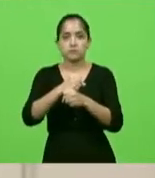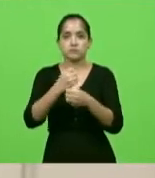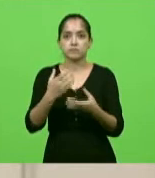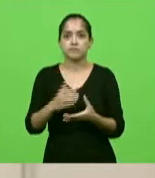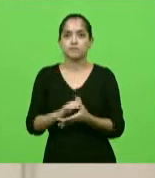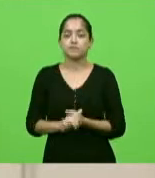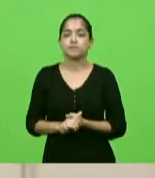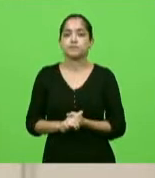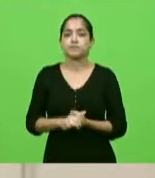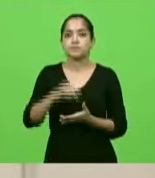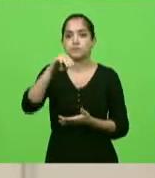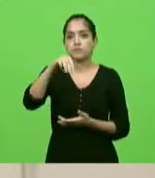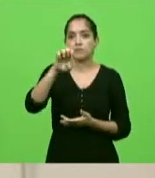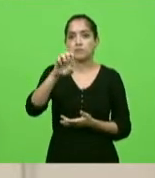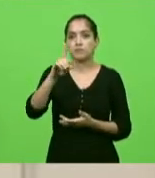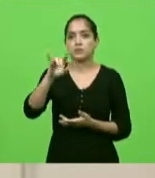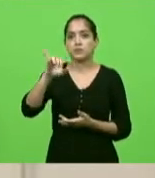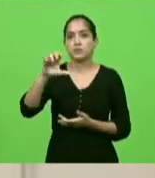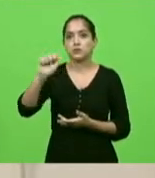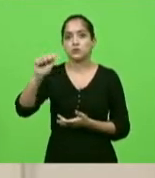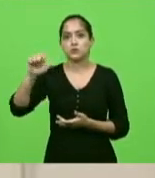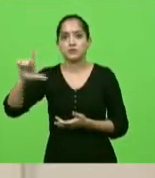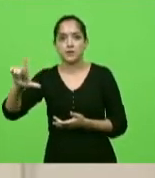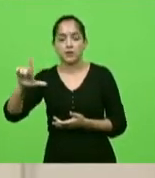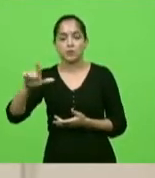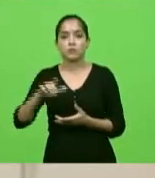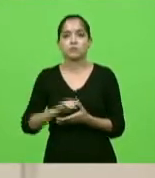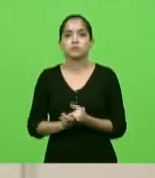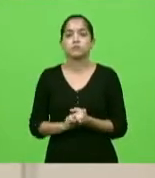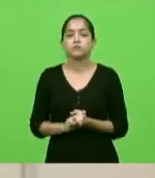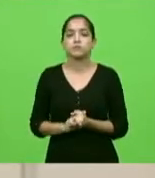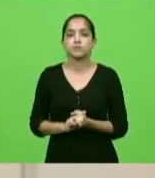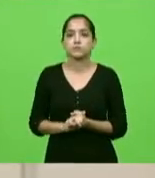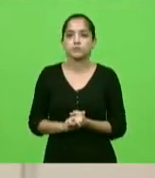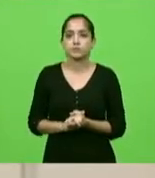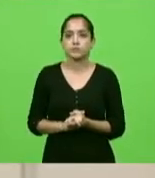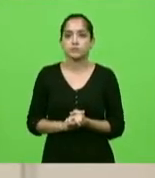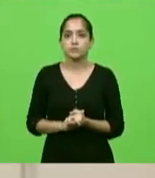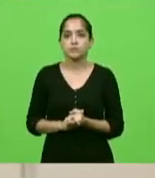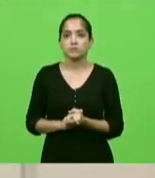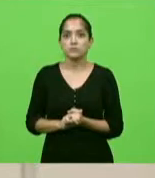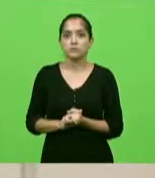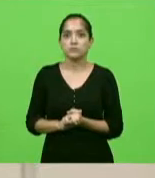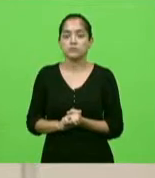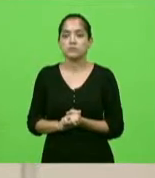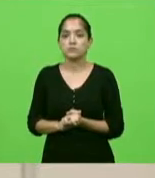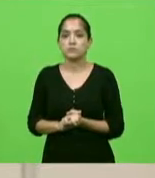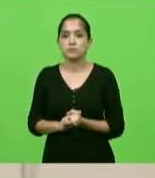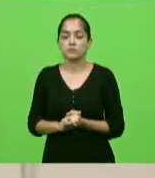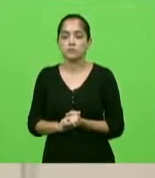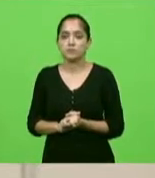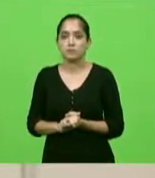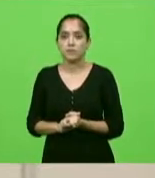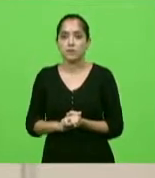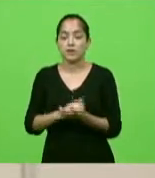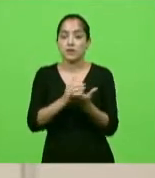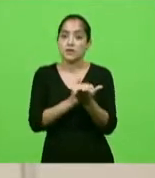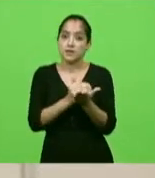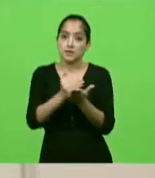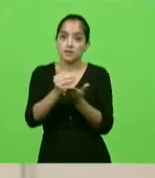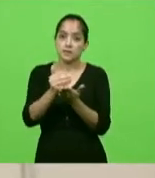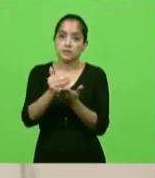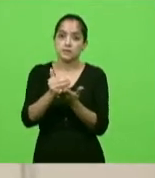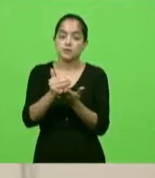Medical C35, da fornecedora Cima, Van Zeggen Pharma.